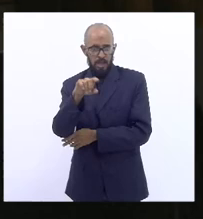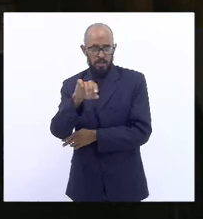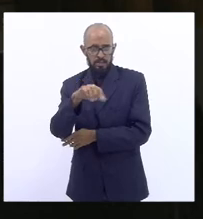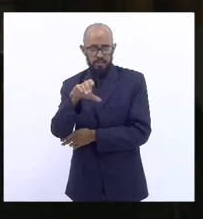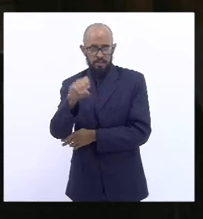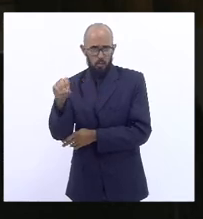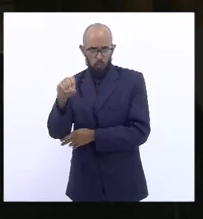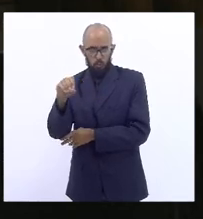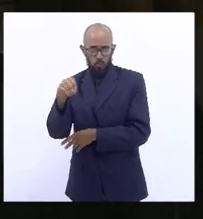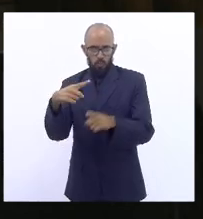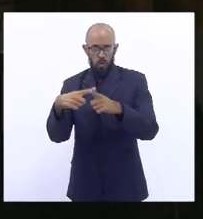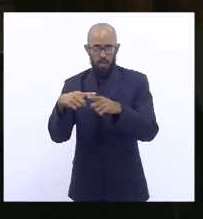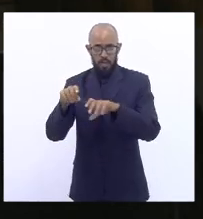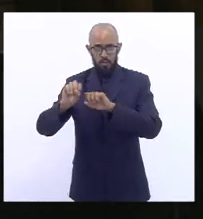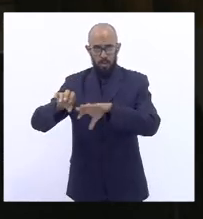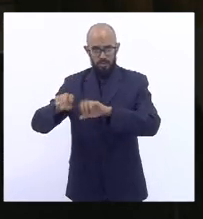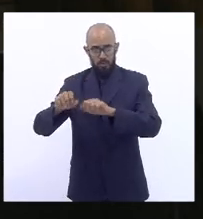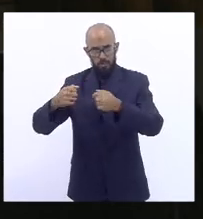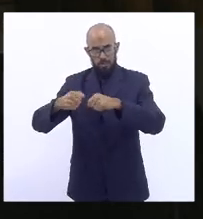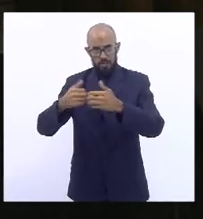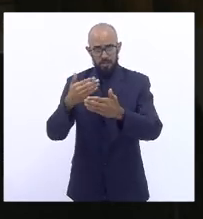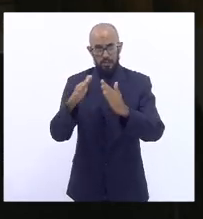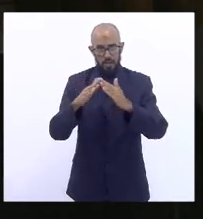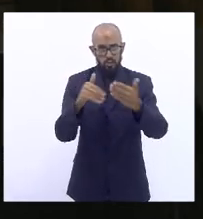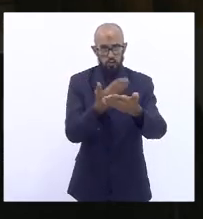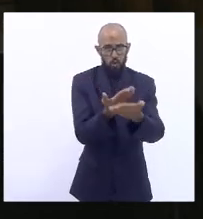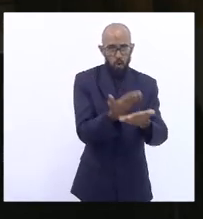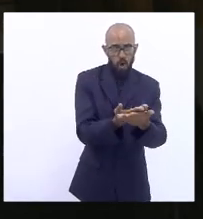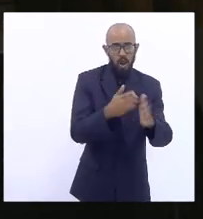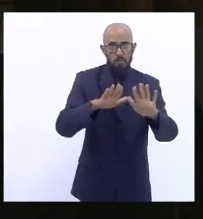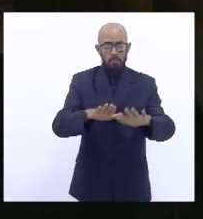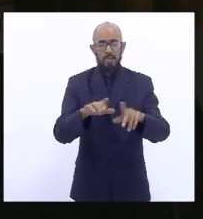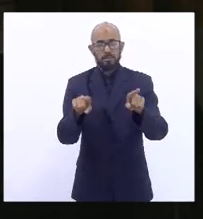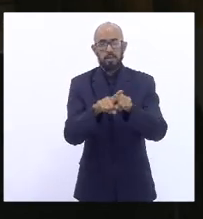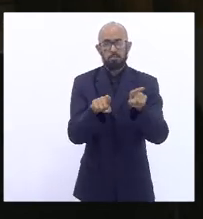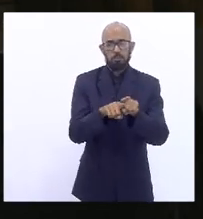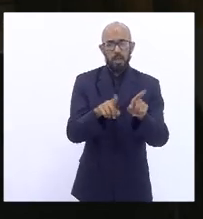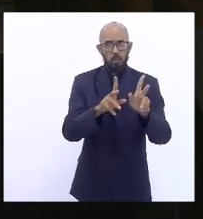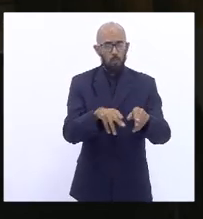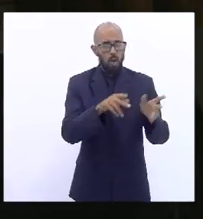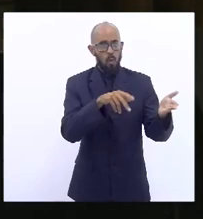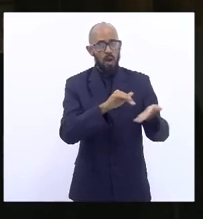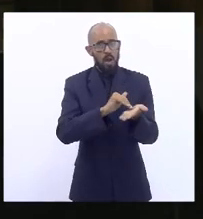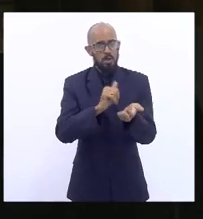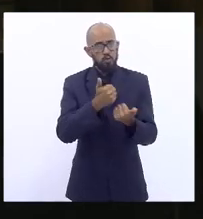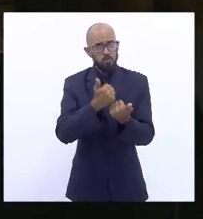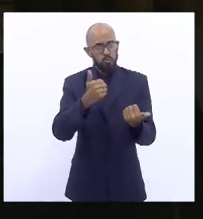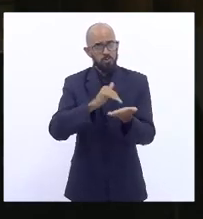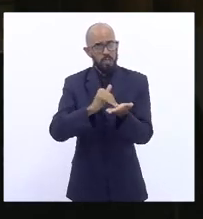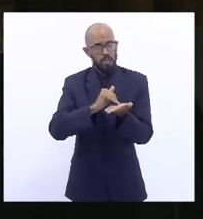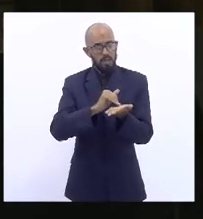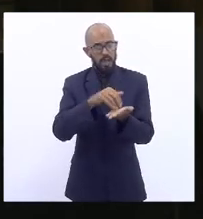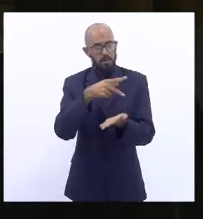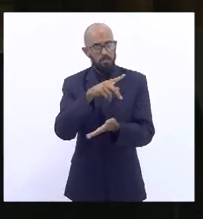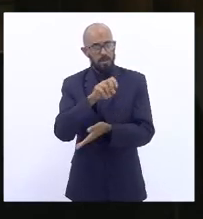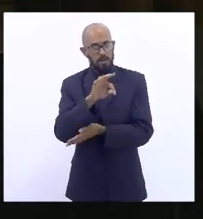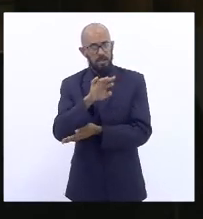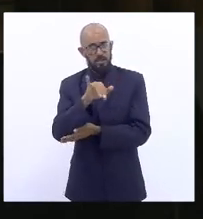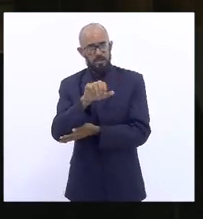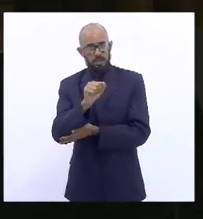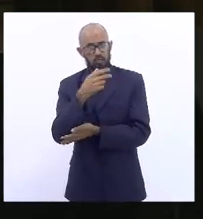ambiente formal, mas ela também precisa da participação, como muito bem disse a subsecretária Patrícia, precisa do envolvimento da